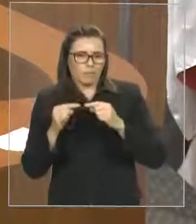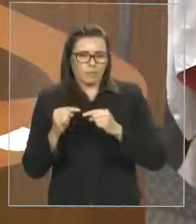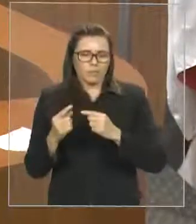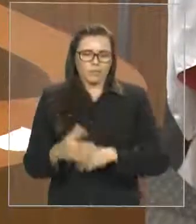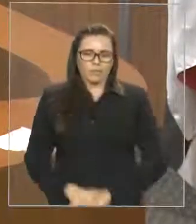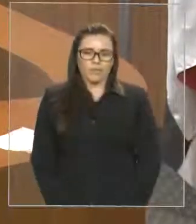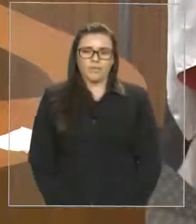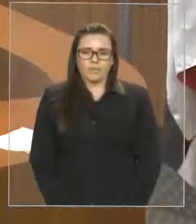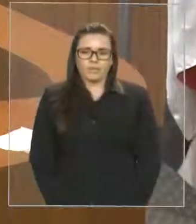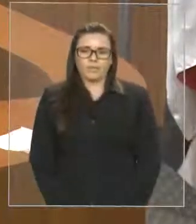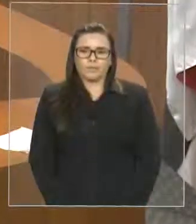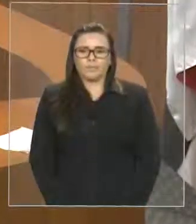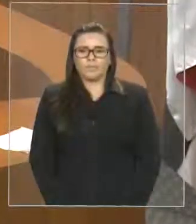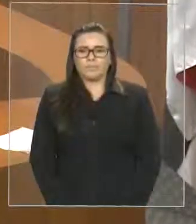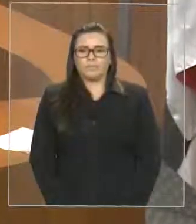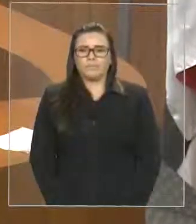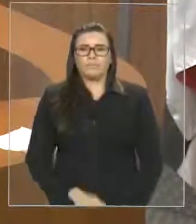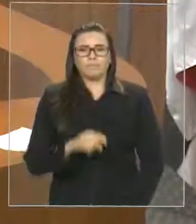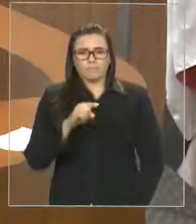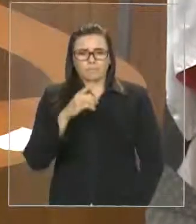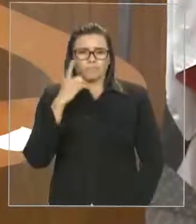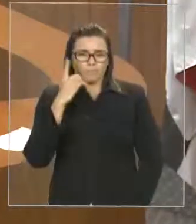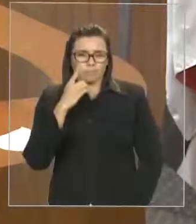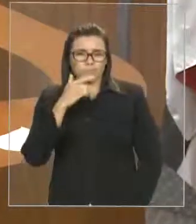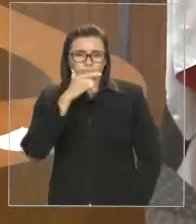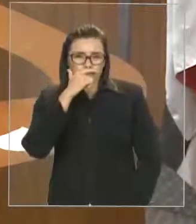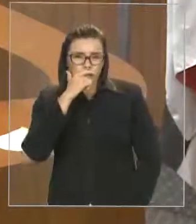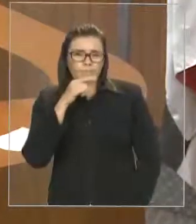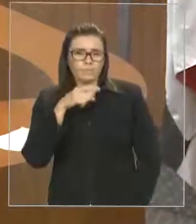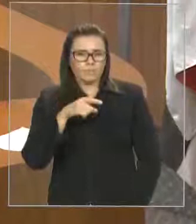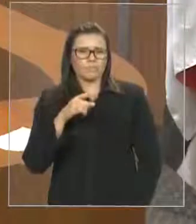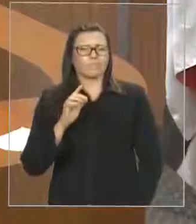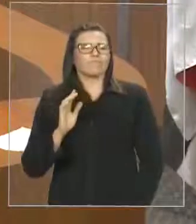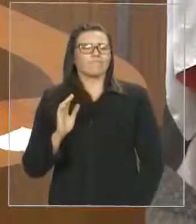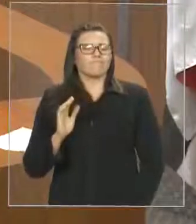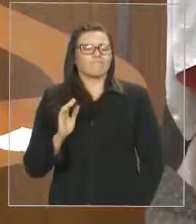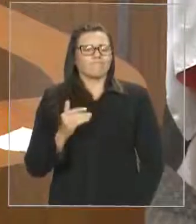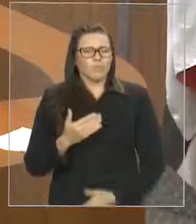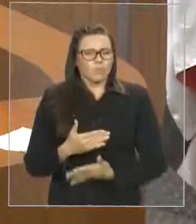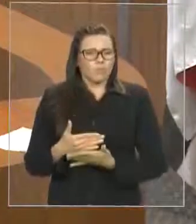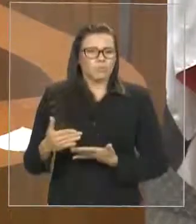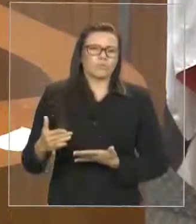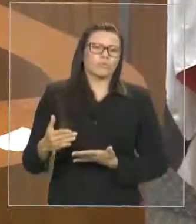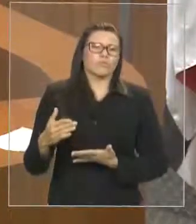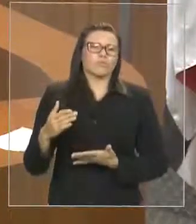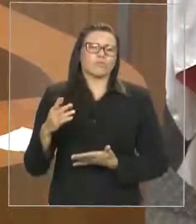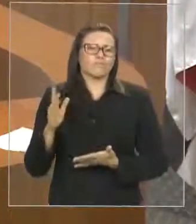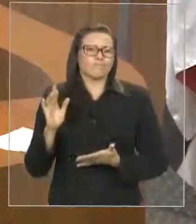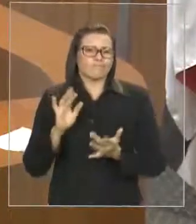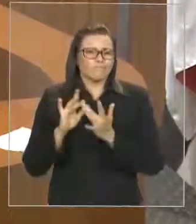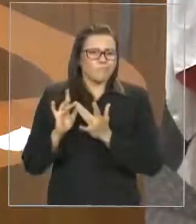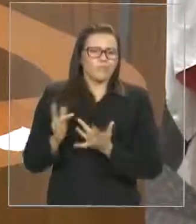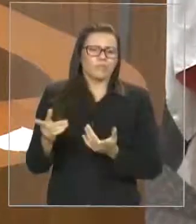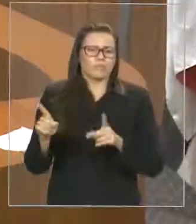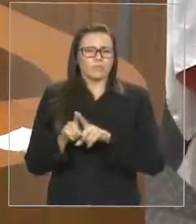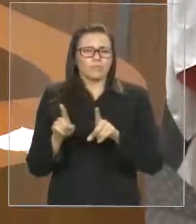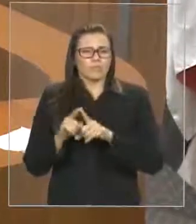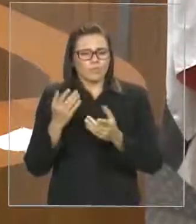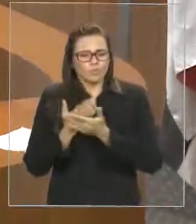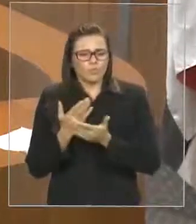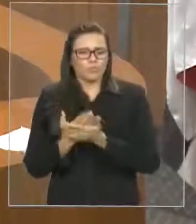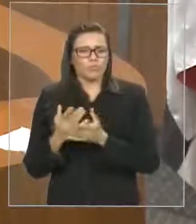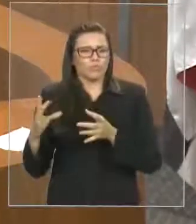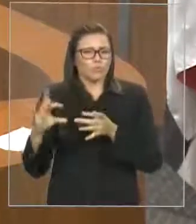que acompanhou do início ao fim, um tema polêmico, mas ao mesmo tempo um tema importante e que deve ser debatido por